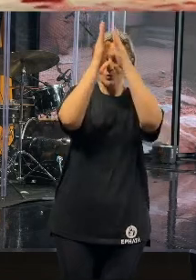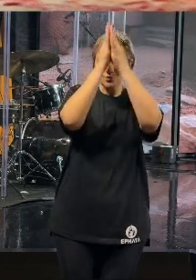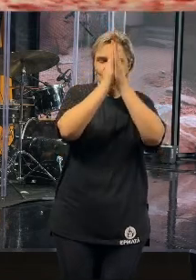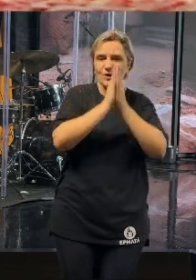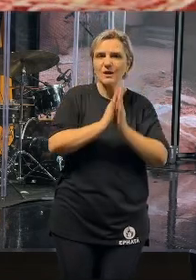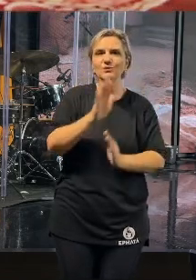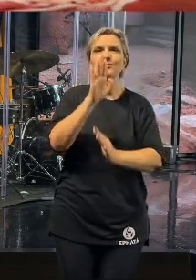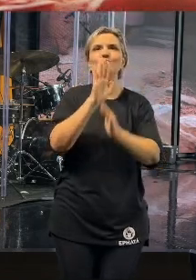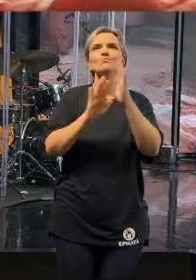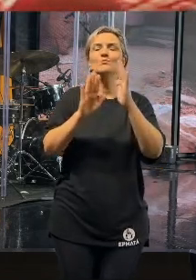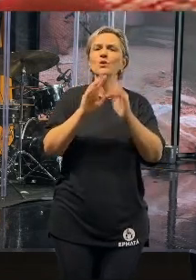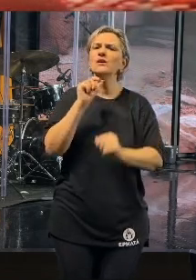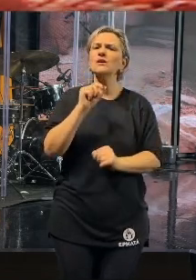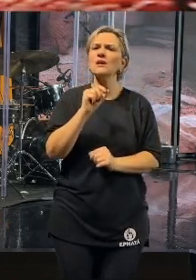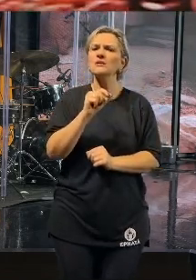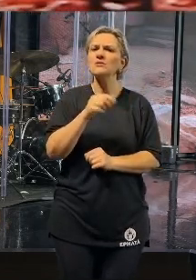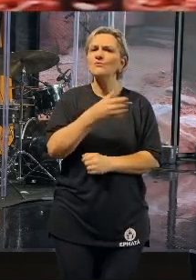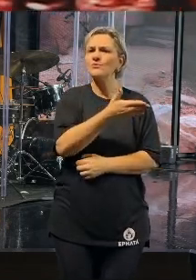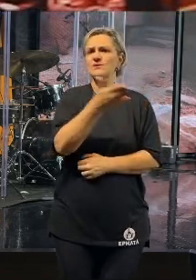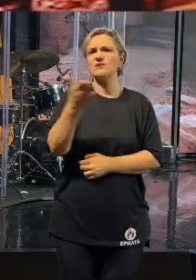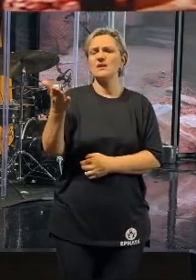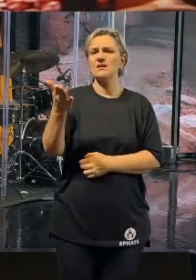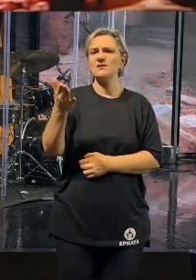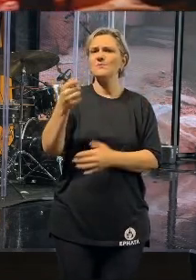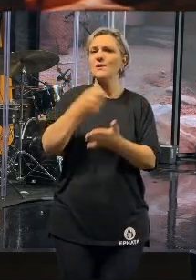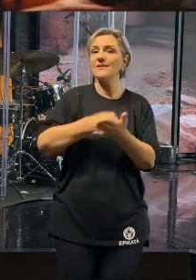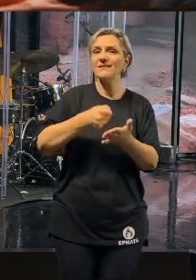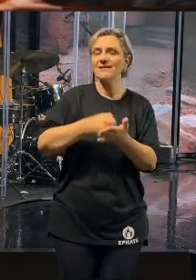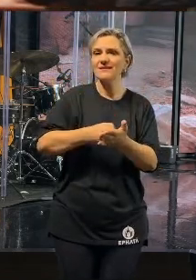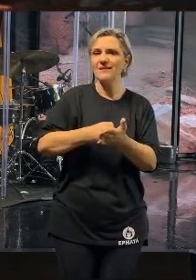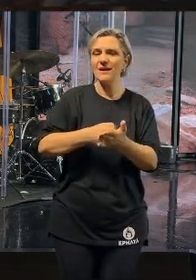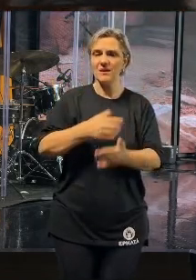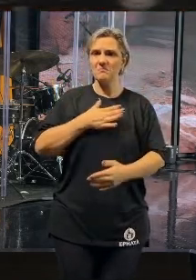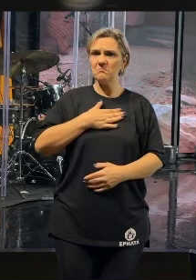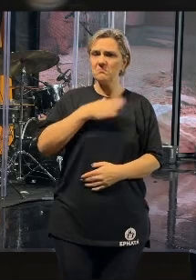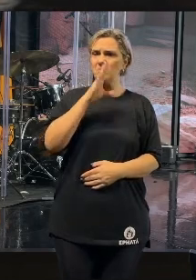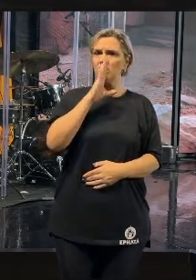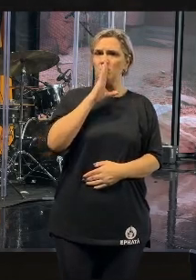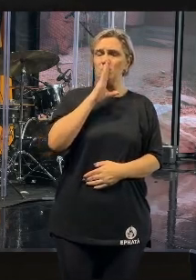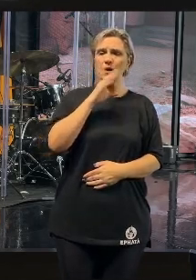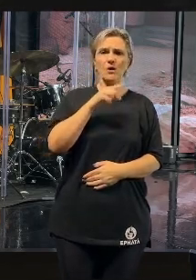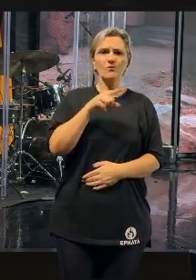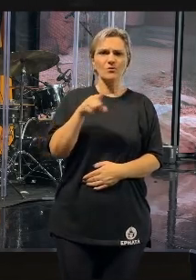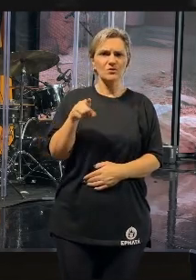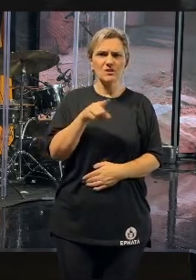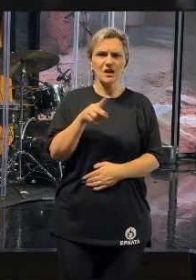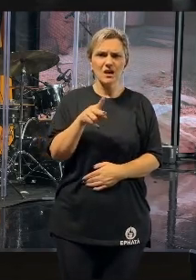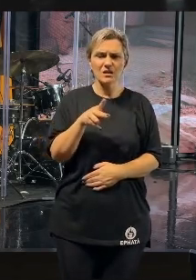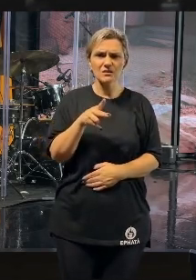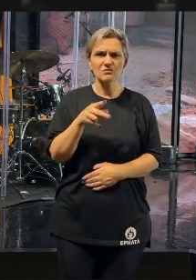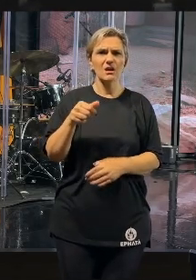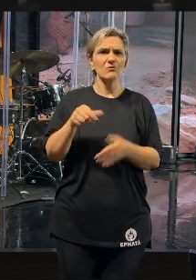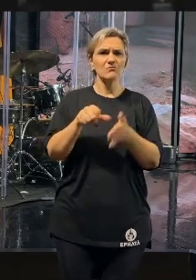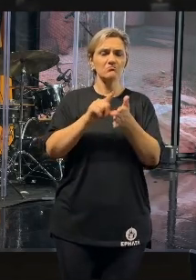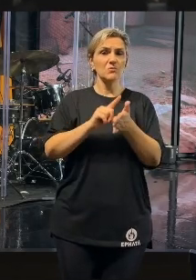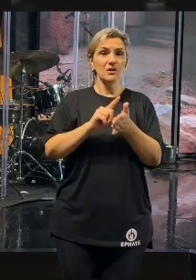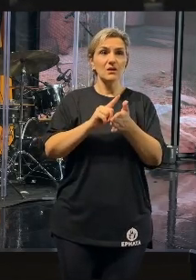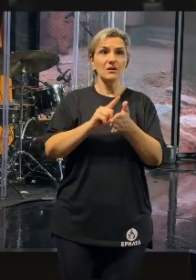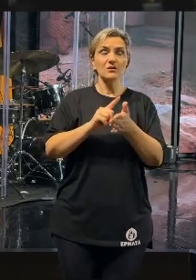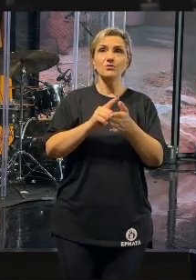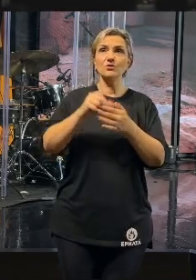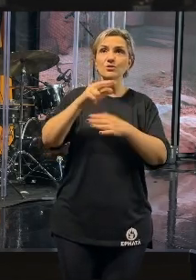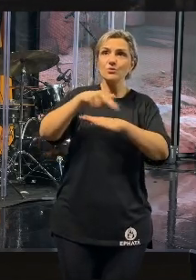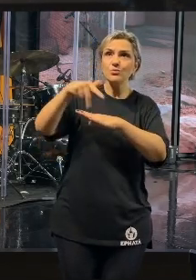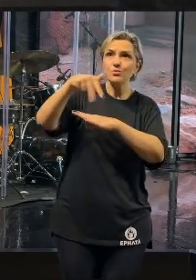Quem são vocês para tentar calar a minha voz? Vocês não estavam quando antes de ascender aos céus